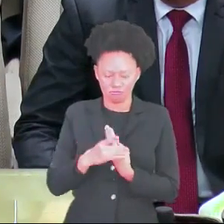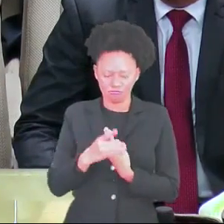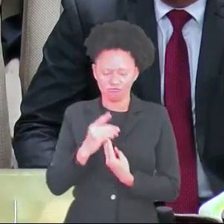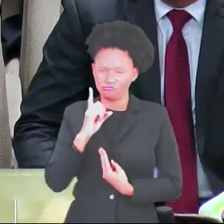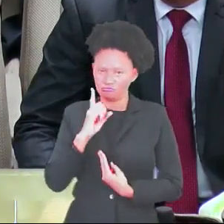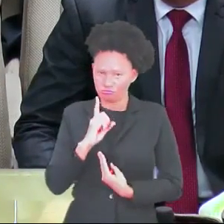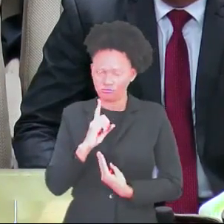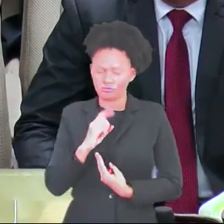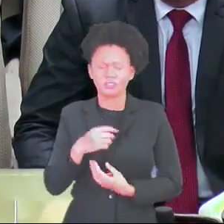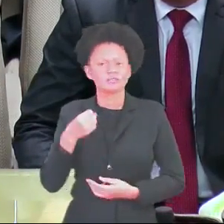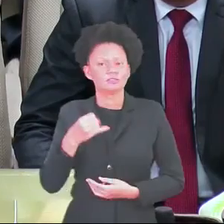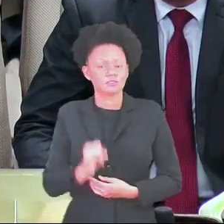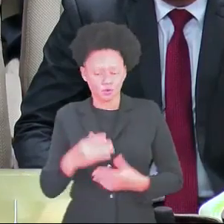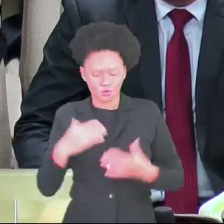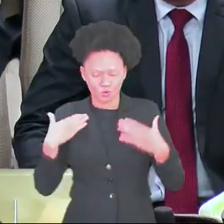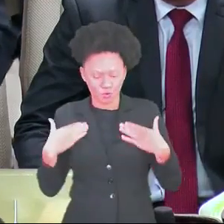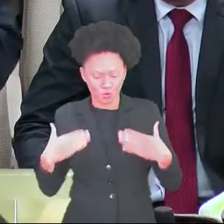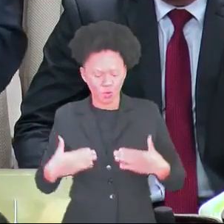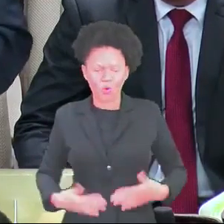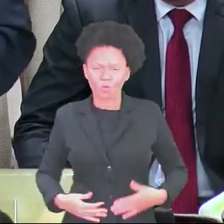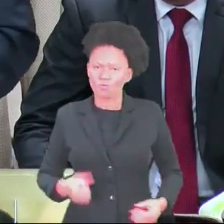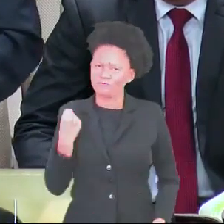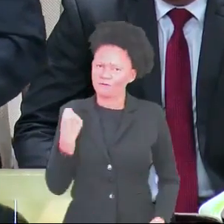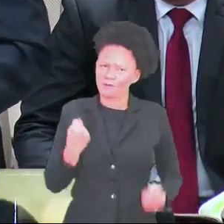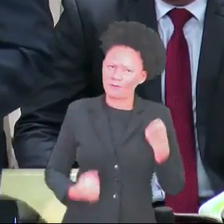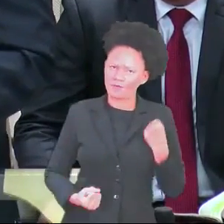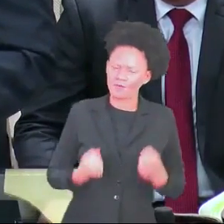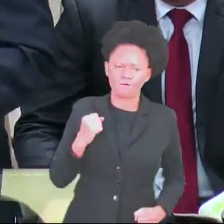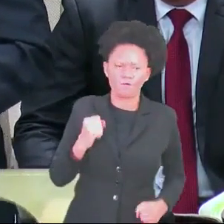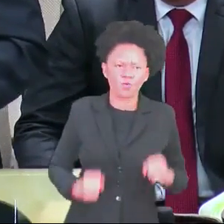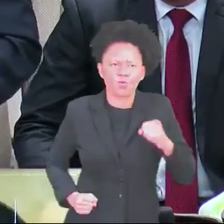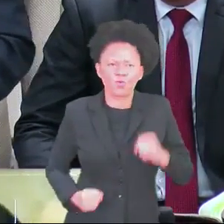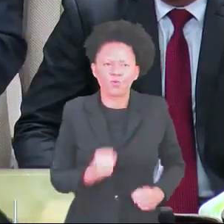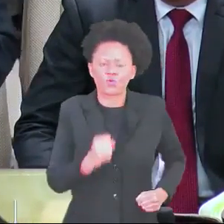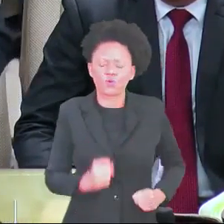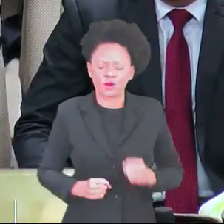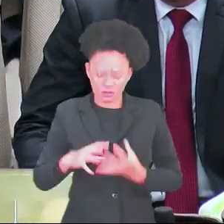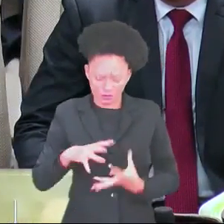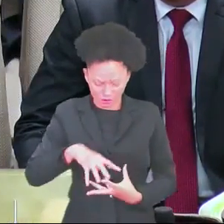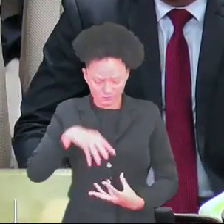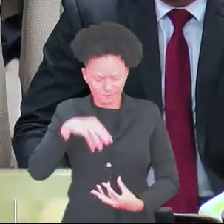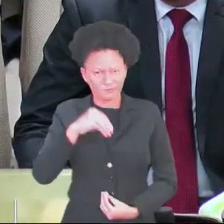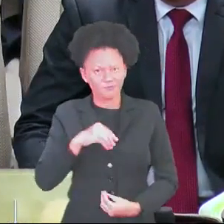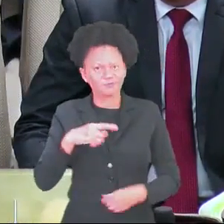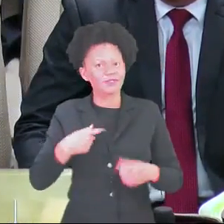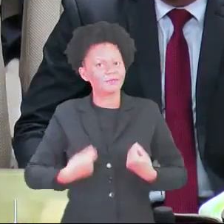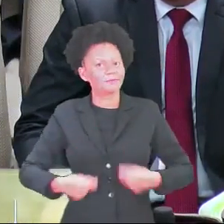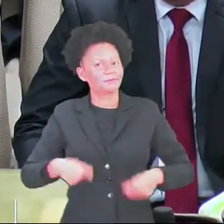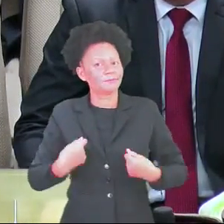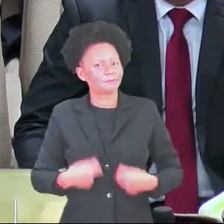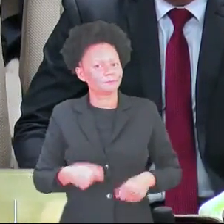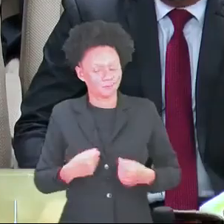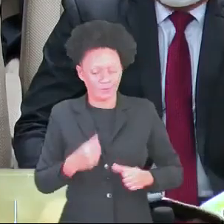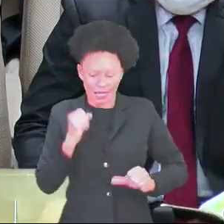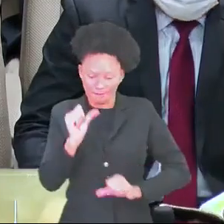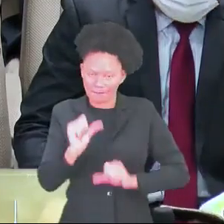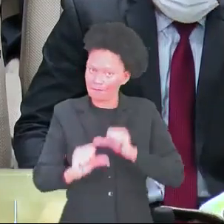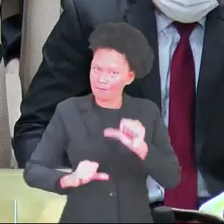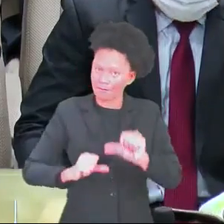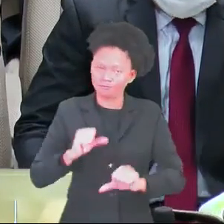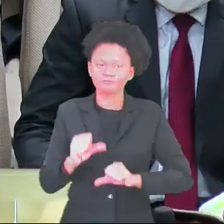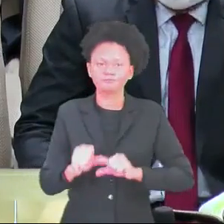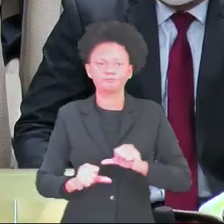Se nosso corpo precisa de exercício, se a nossa alma ela precisa ser